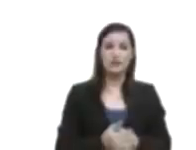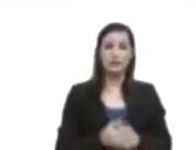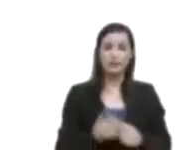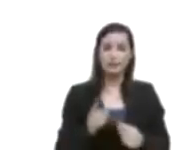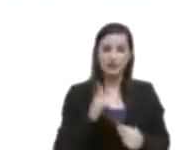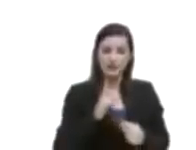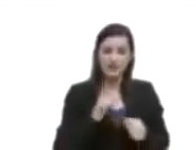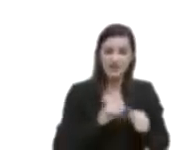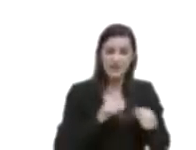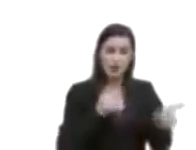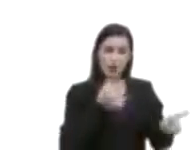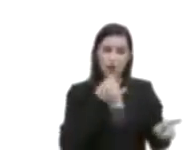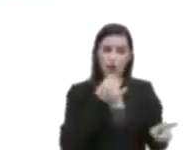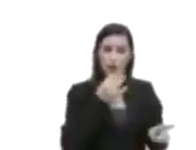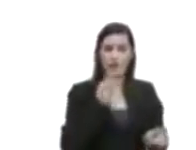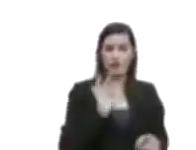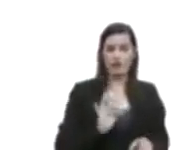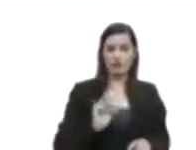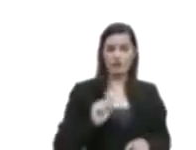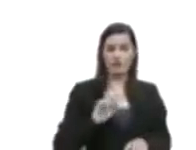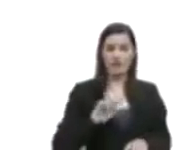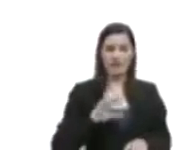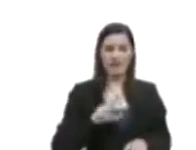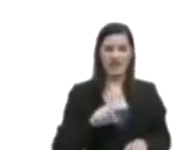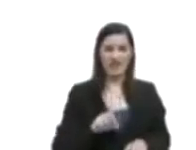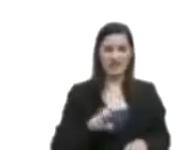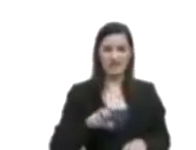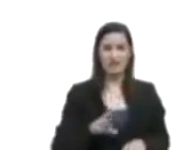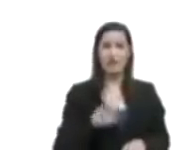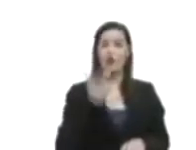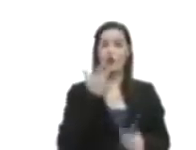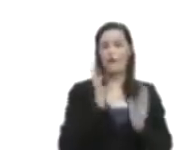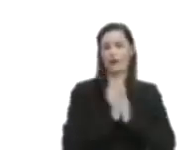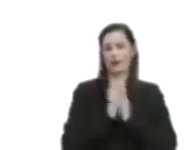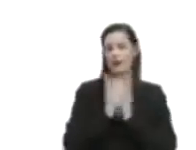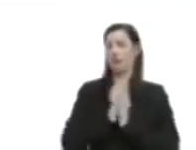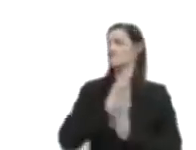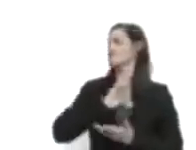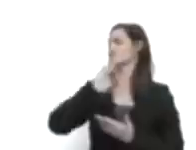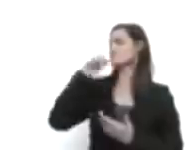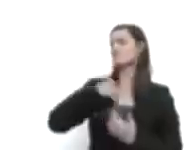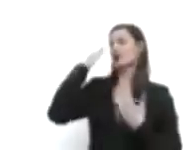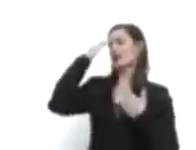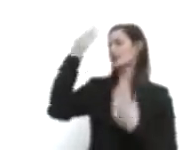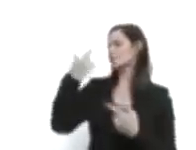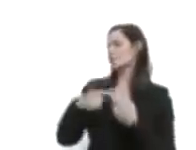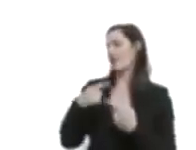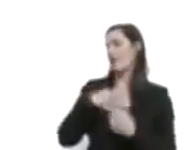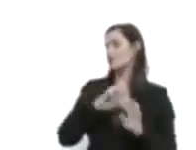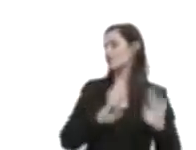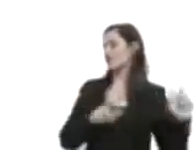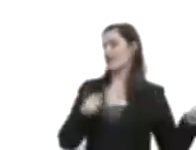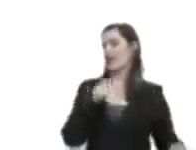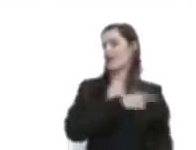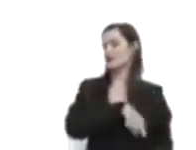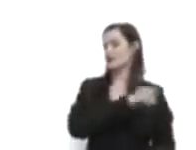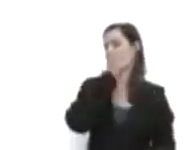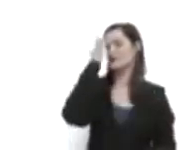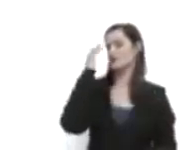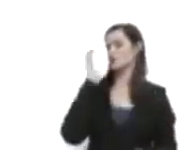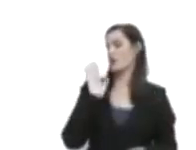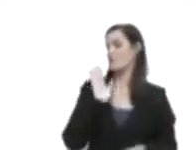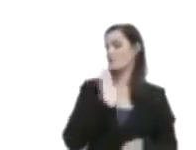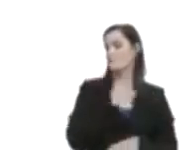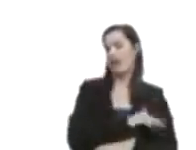O fariseu, posto em pé, orava de si para si mesmo, dessa forma: ó Deus, graças te dou, porque não sou como os demais homens, roubadores, injustos,